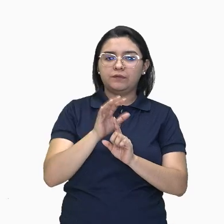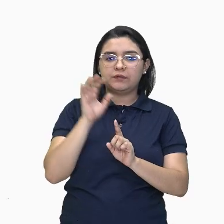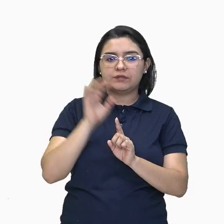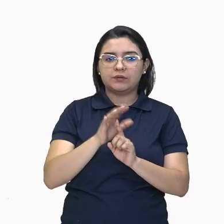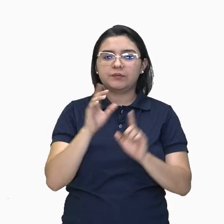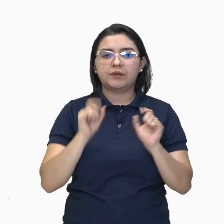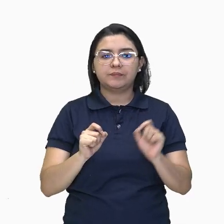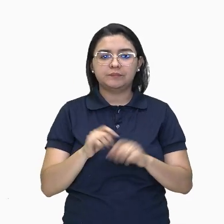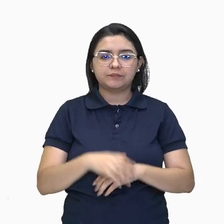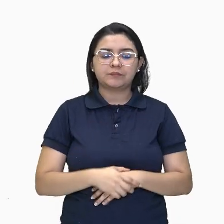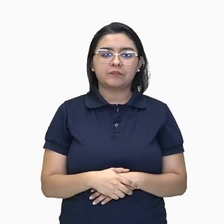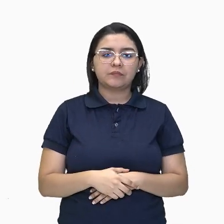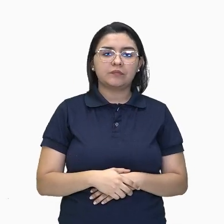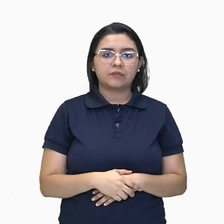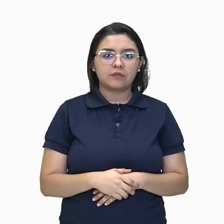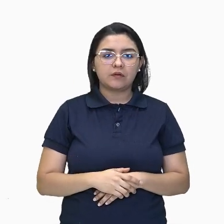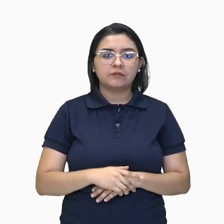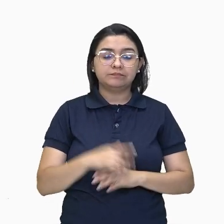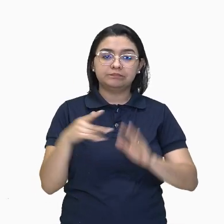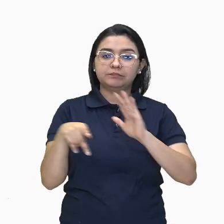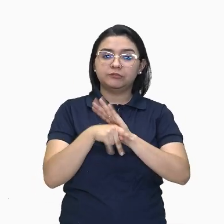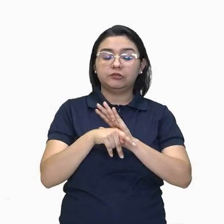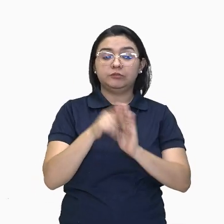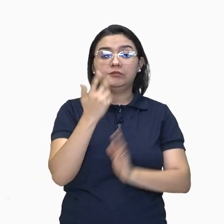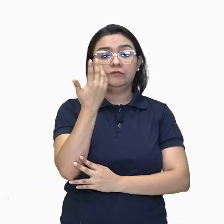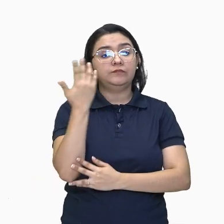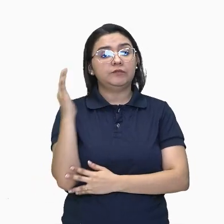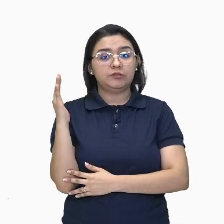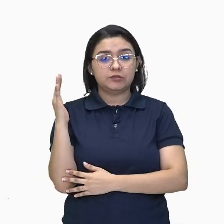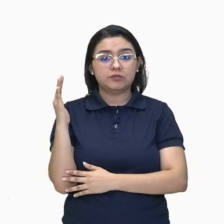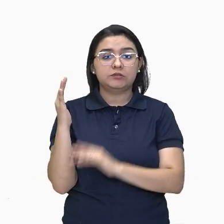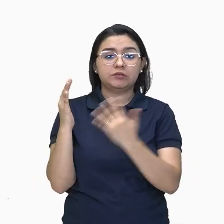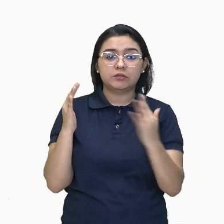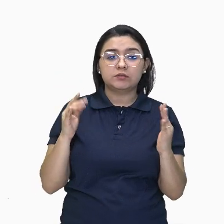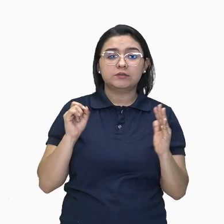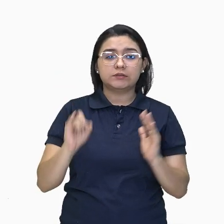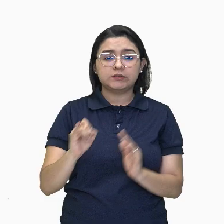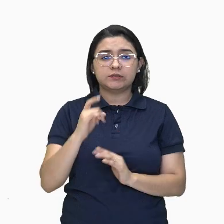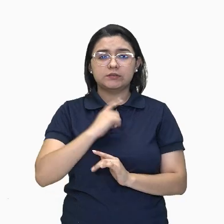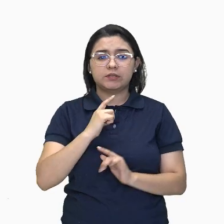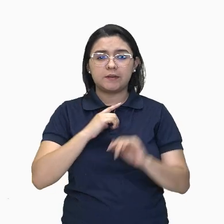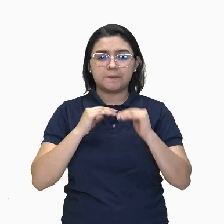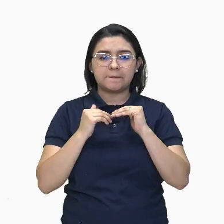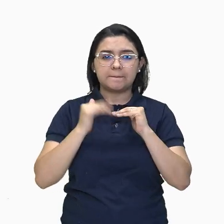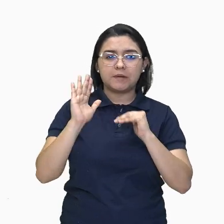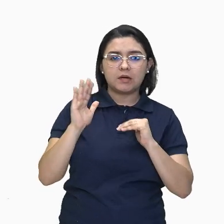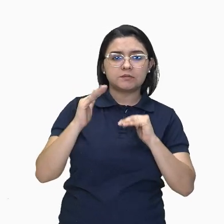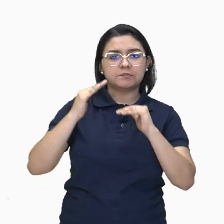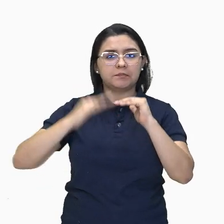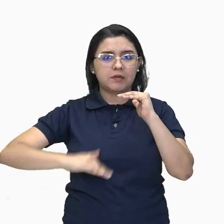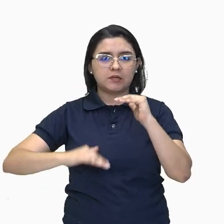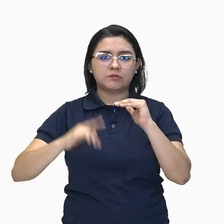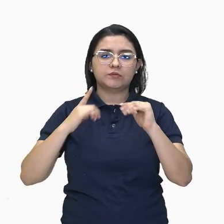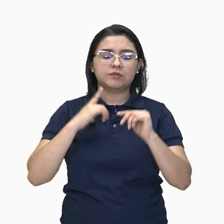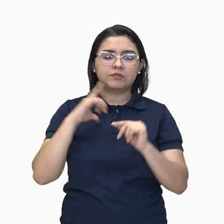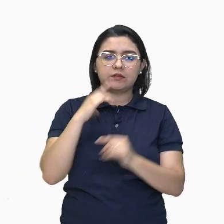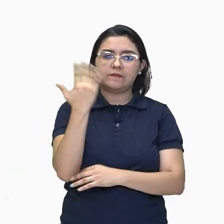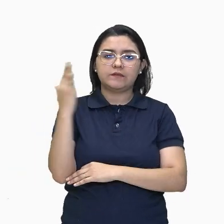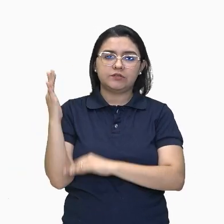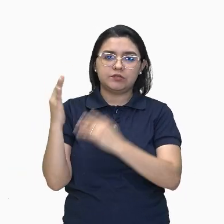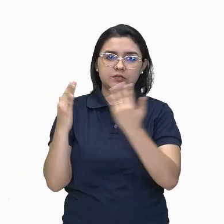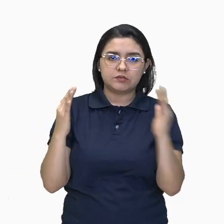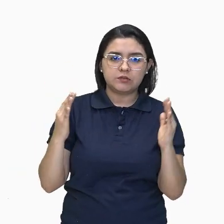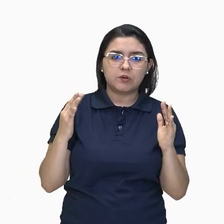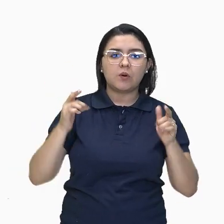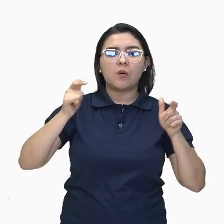influenciado para a vegetação, se há uma presença maior ou menor dessa vegetação,